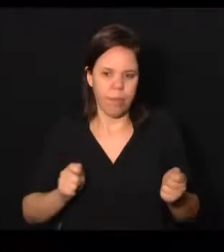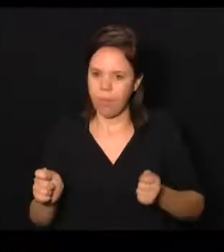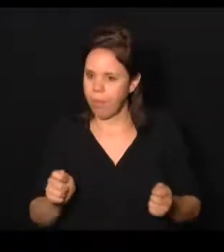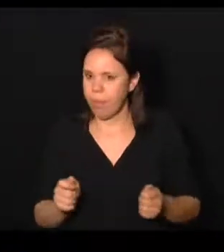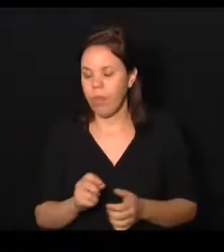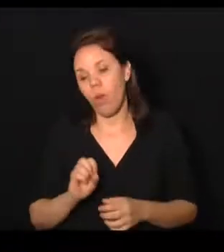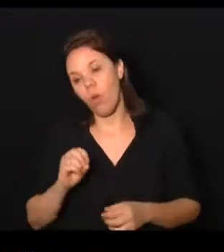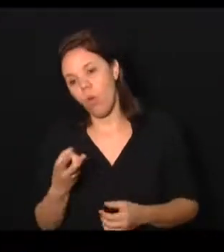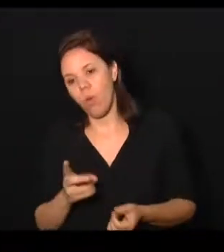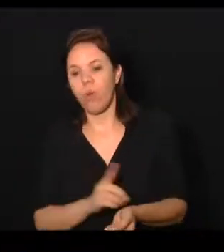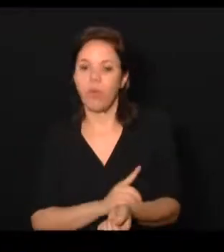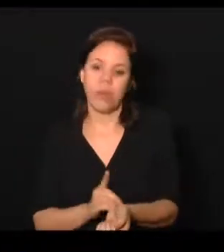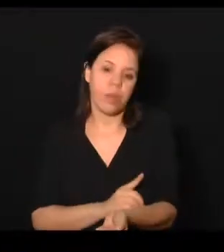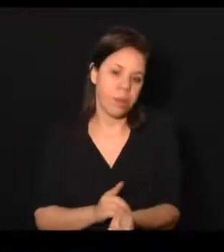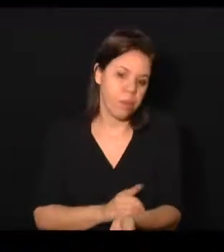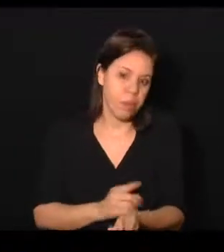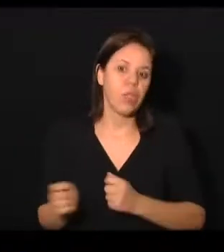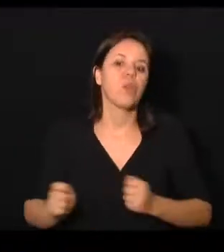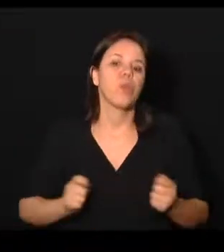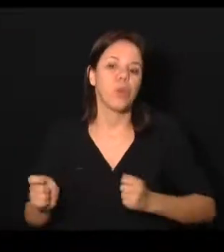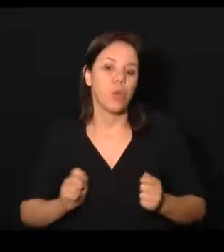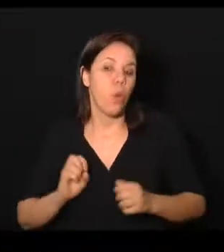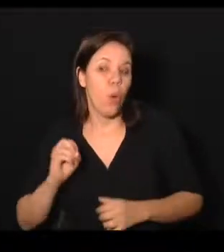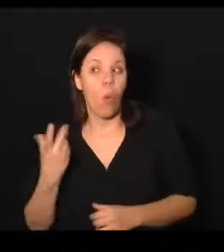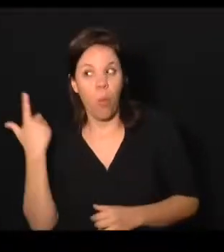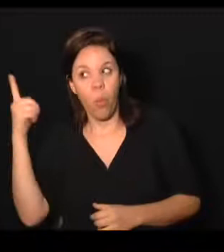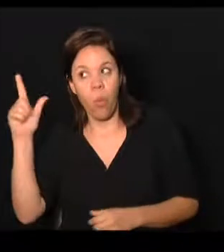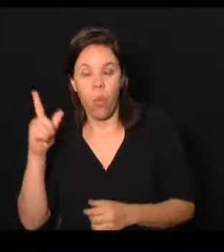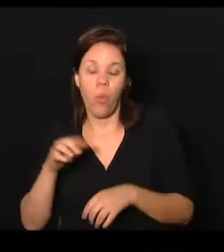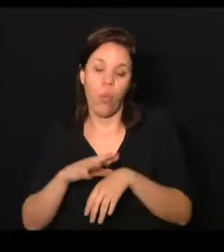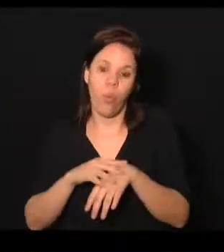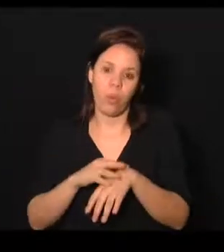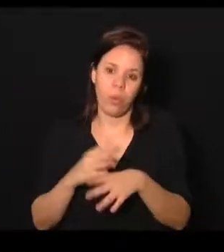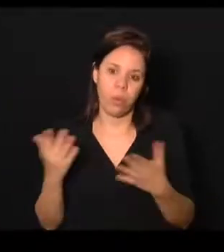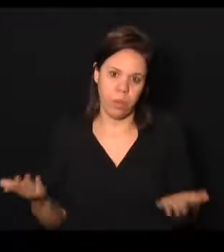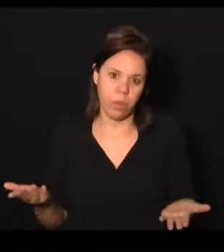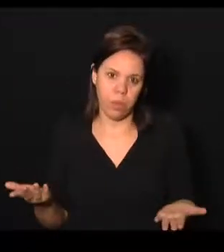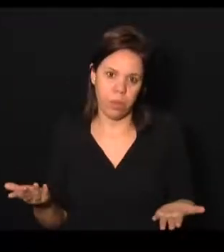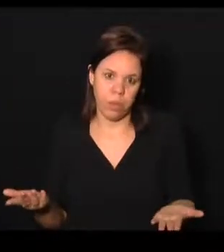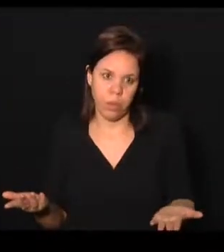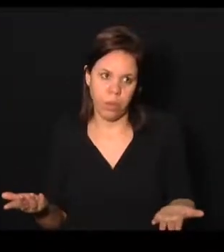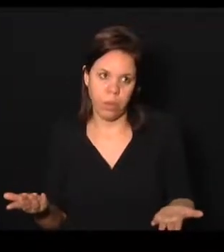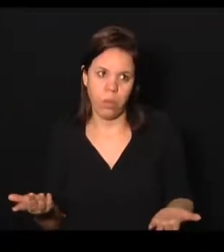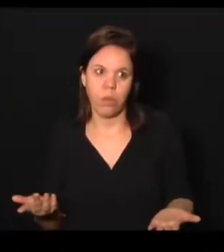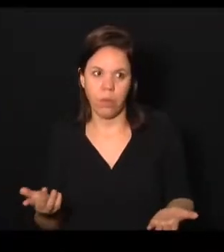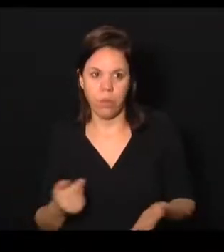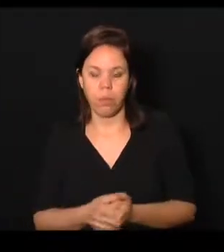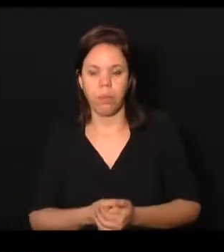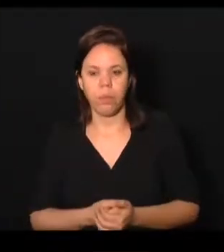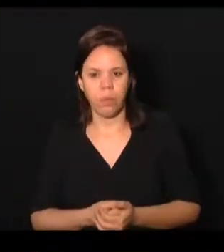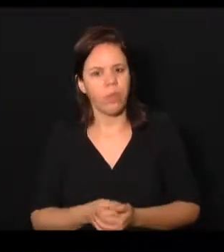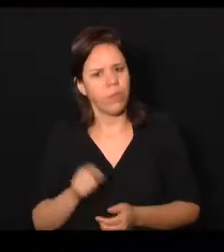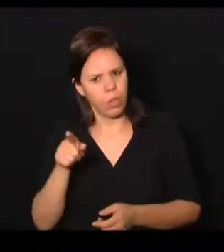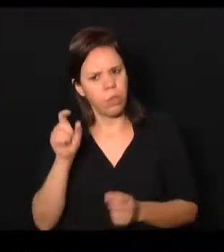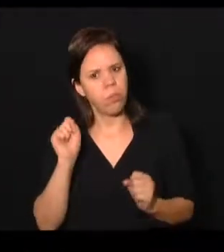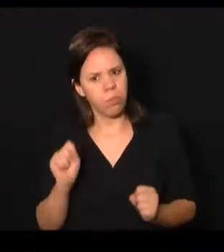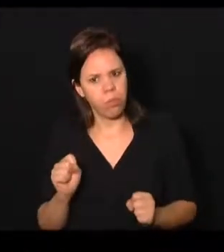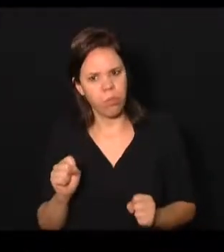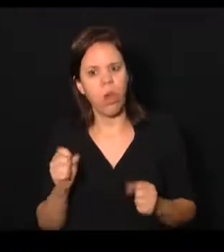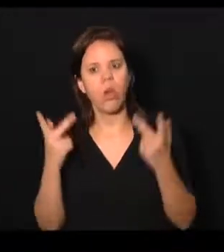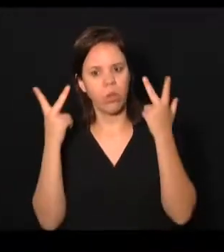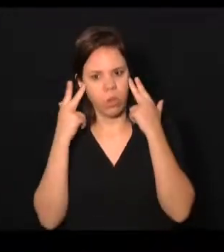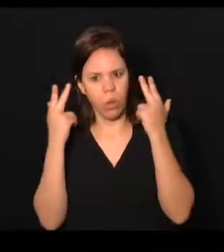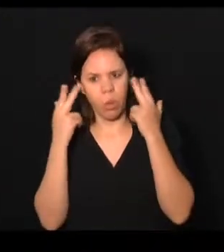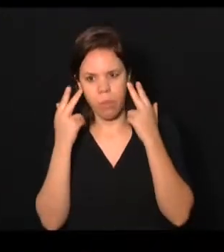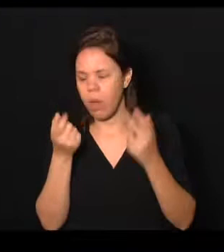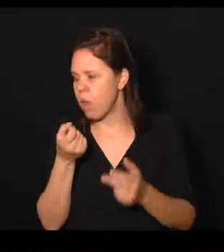vezes, um diabetes controlado ou alguma outra doença, né, crônica. Então, você pode normalmente tomar suas